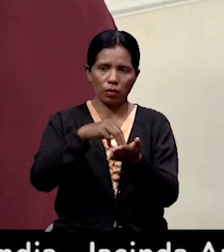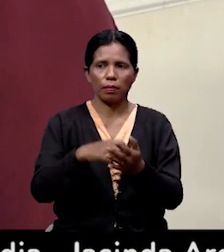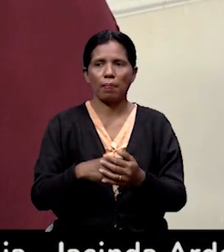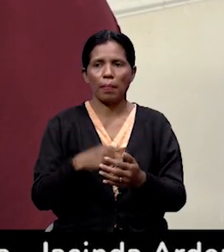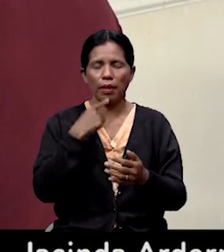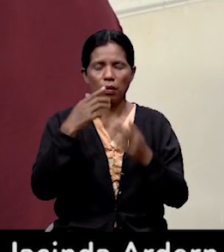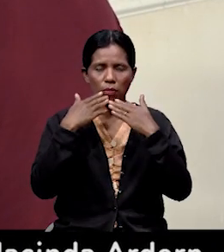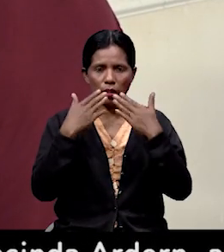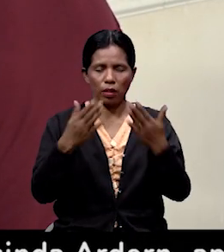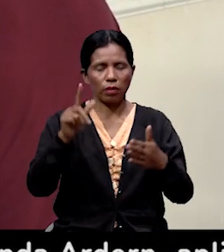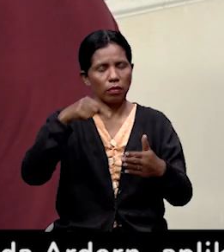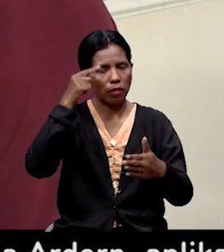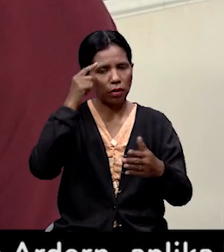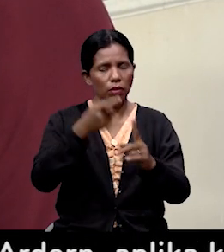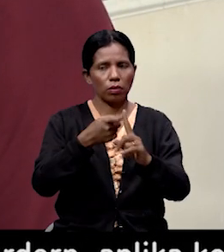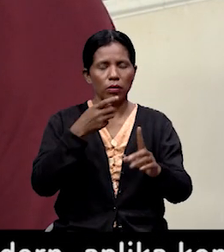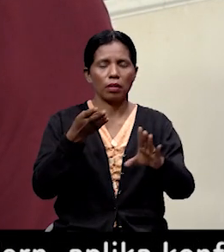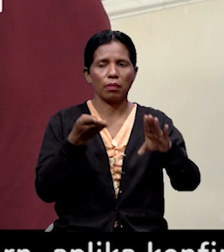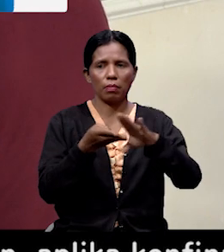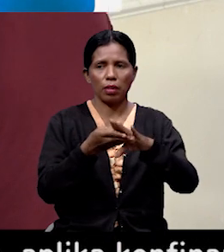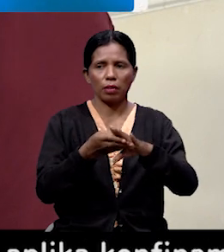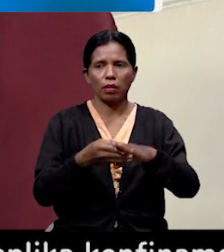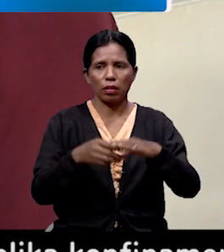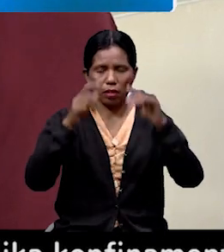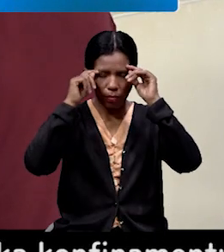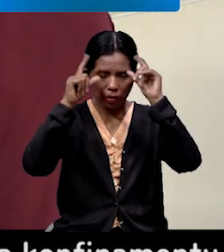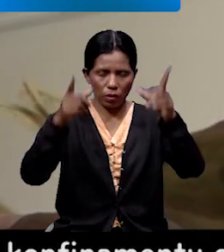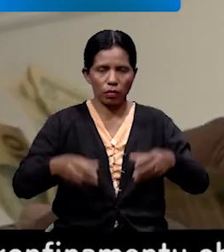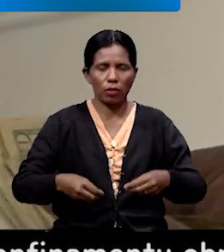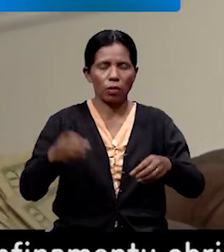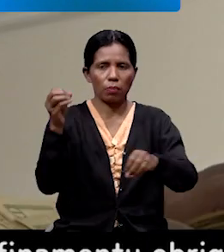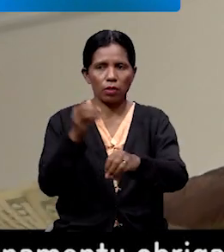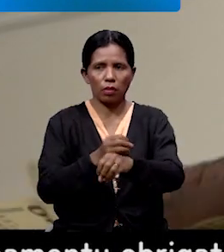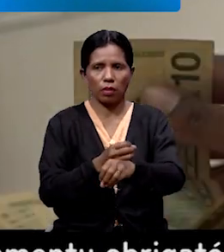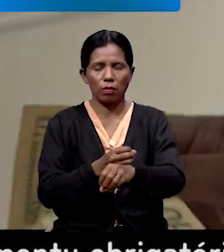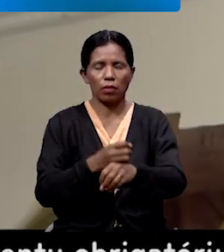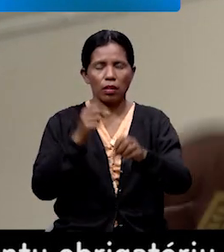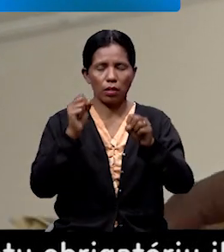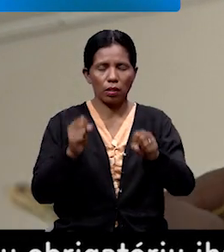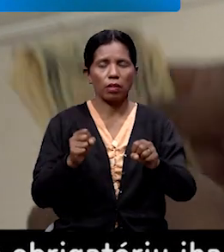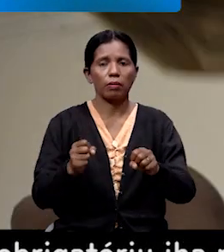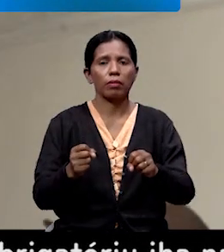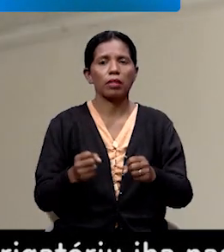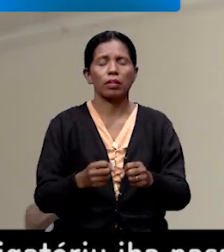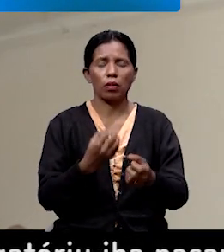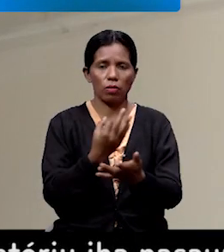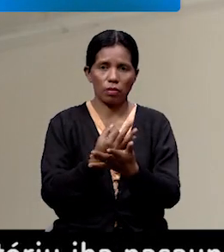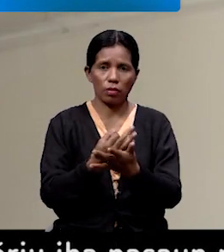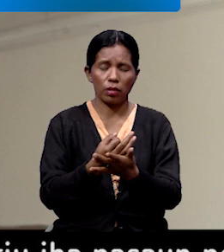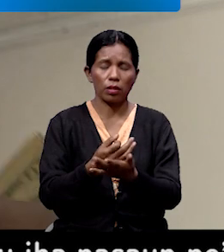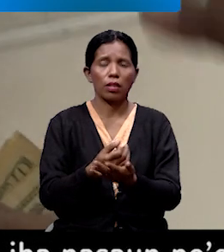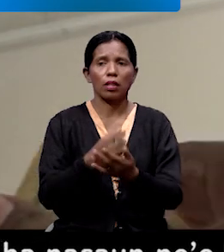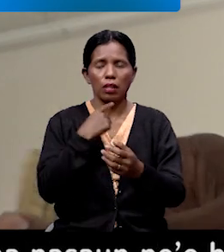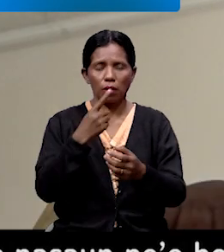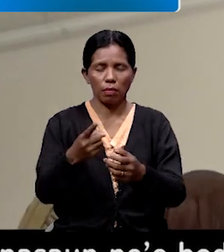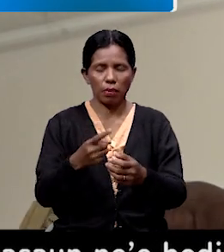agradecimento ba governo lirusi Banco Central Timor-Leste nebe fona oportunidade ba instituição financeira hodi bele halau operação